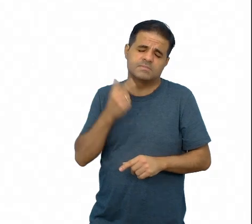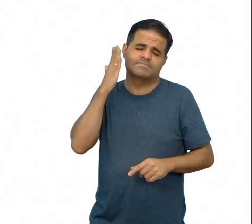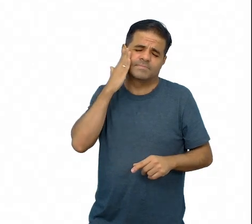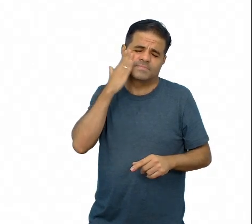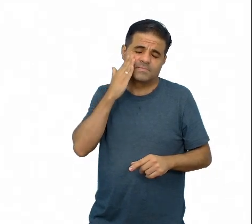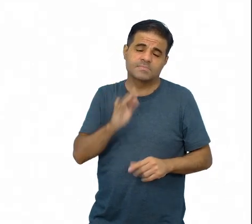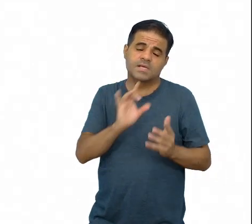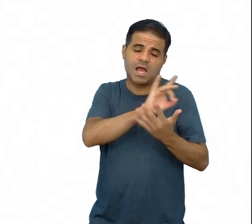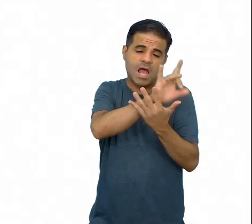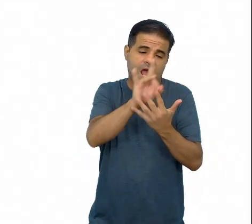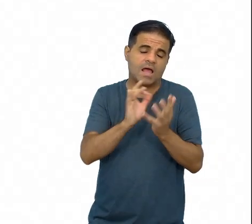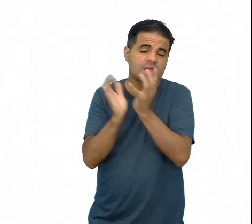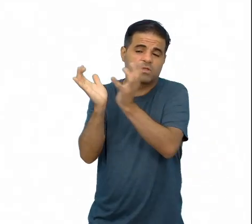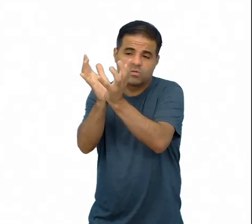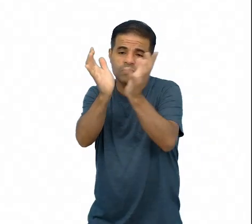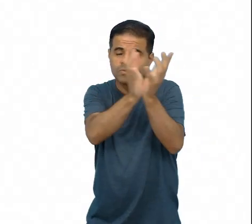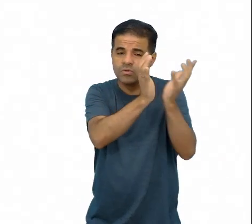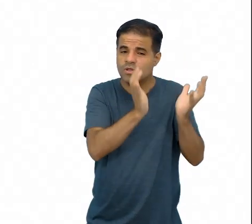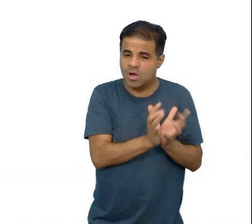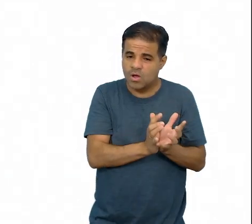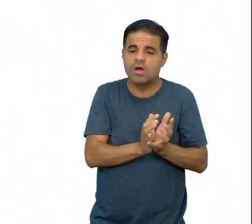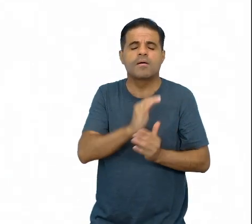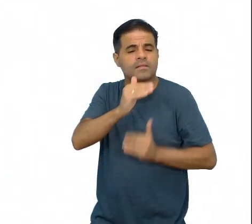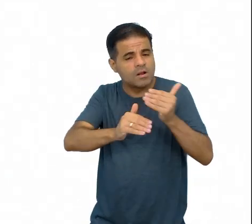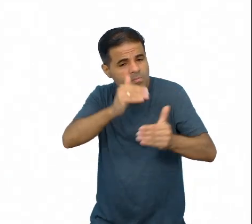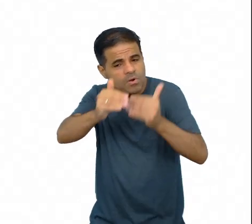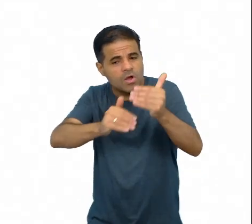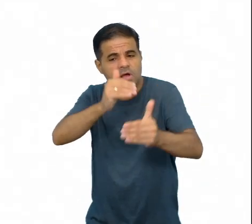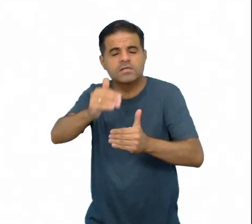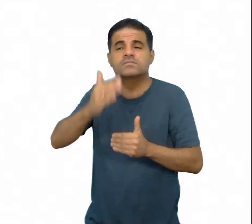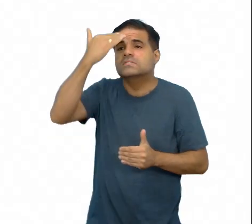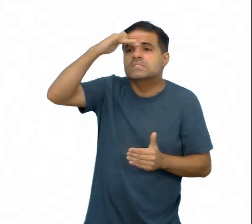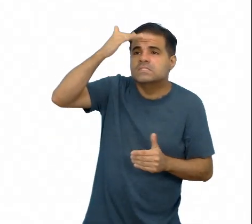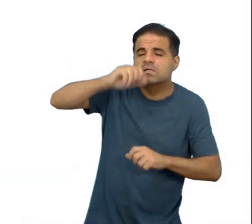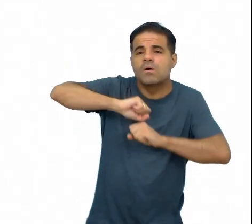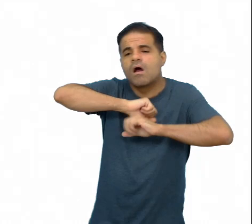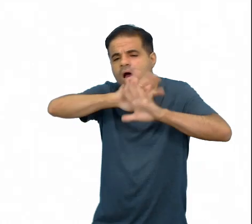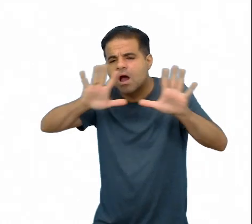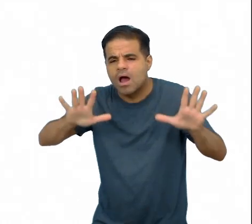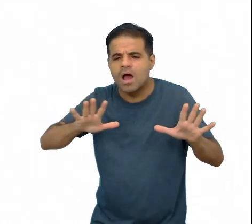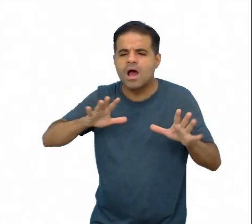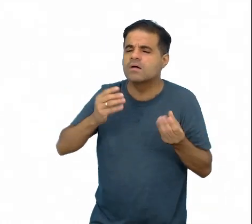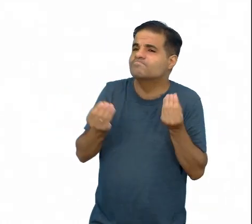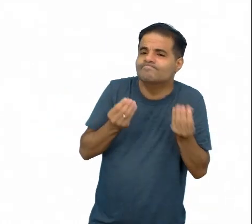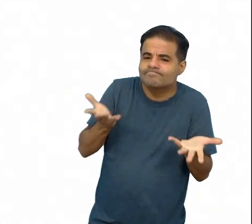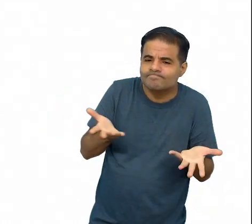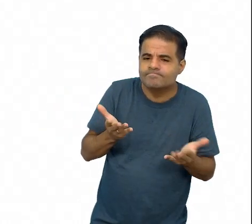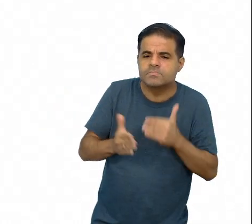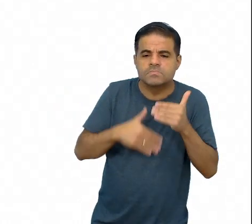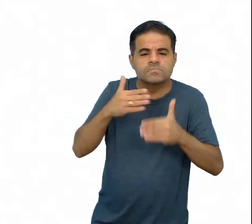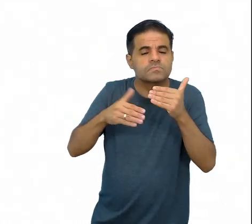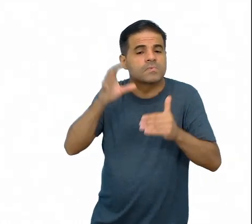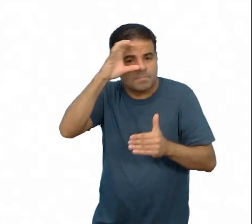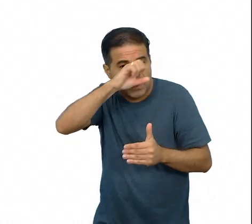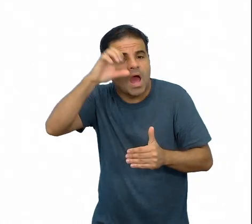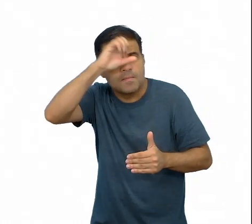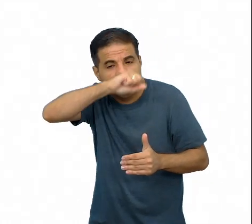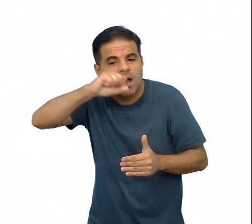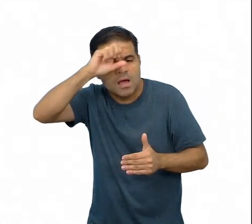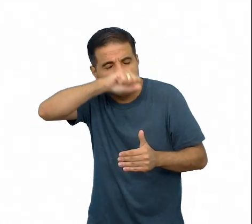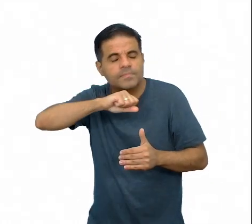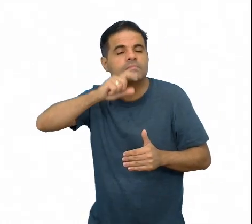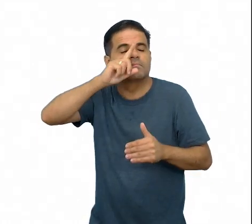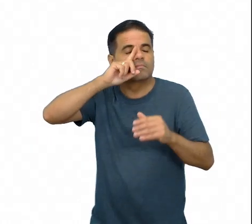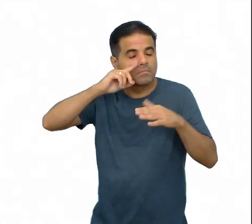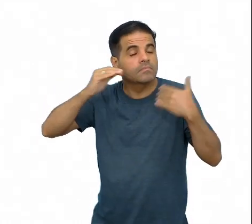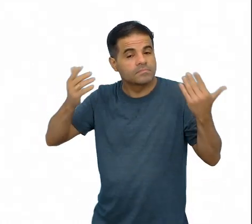que cada turma também está num processo de entender, né, está num processo de aprender,